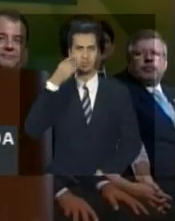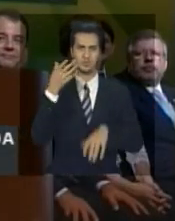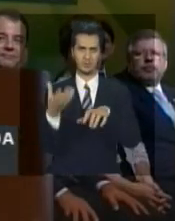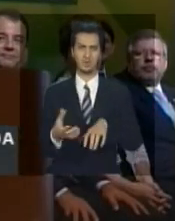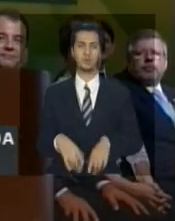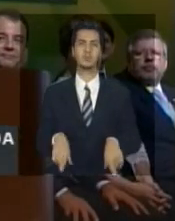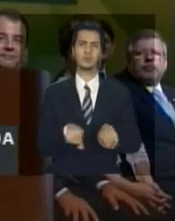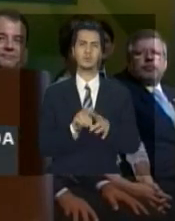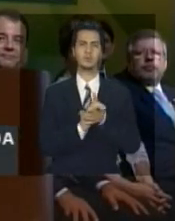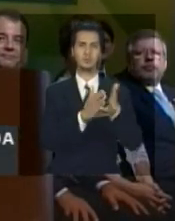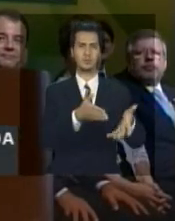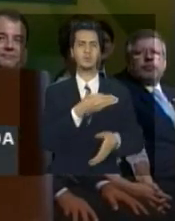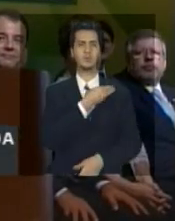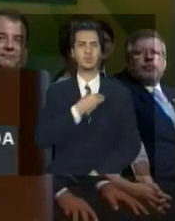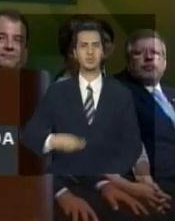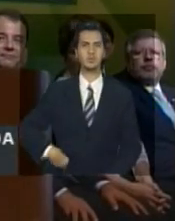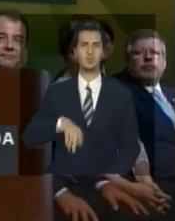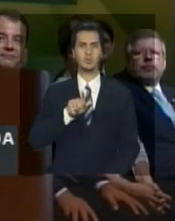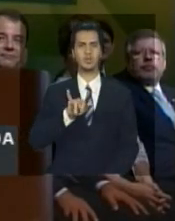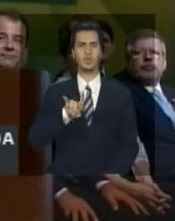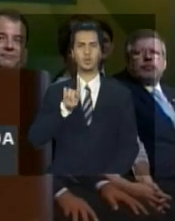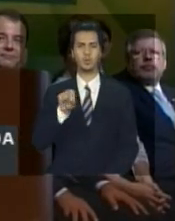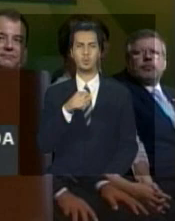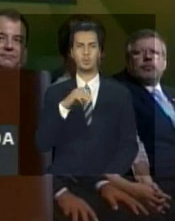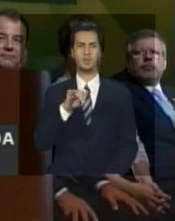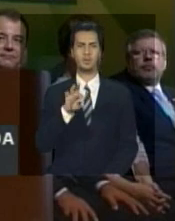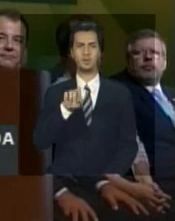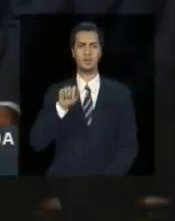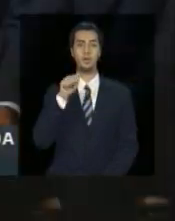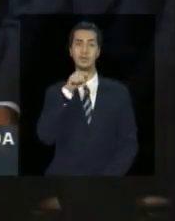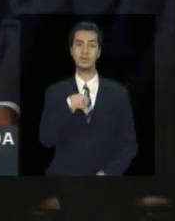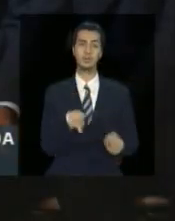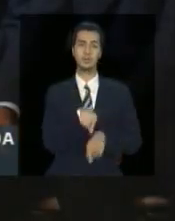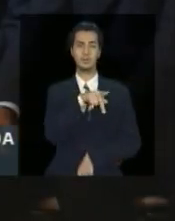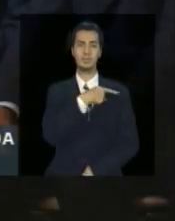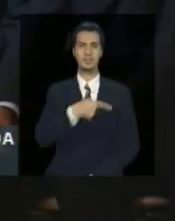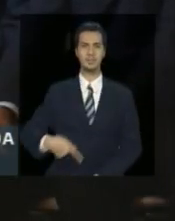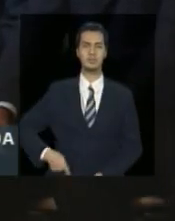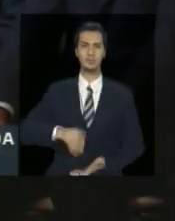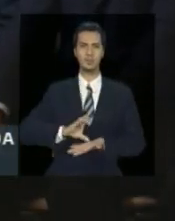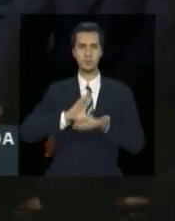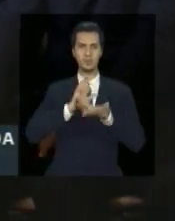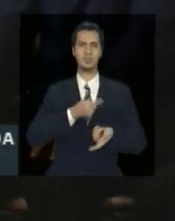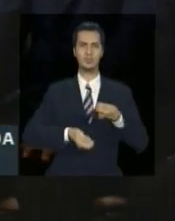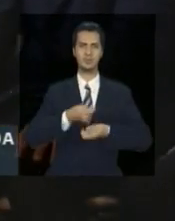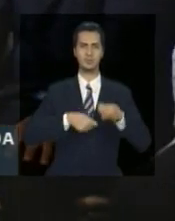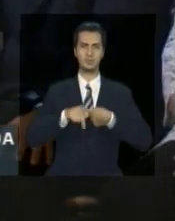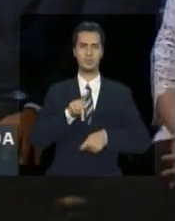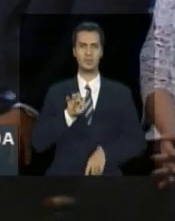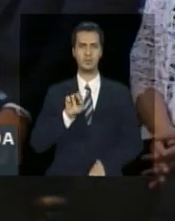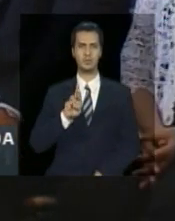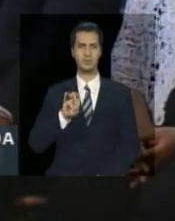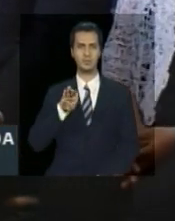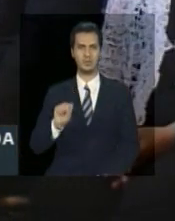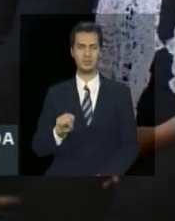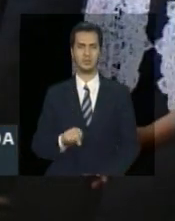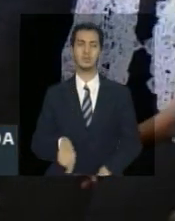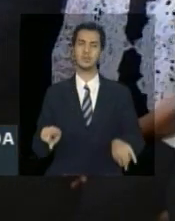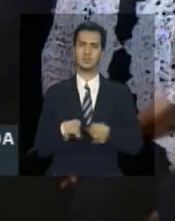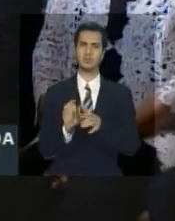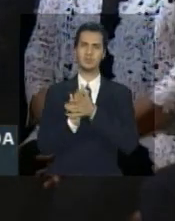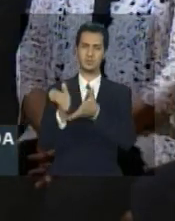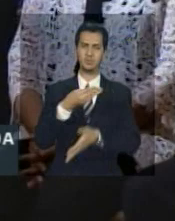Mantega, ministro da Fazenda e presidente do Conselho de Administração da Petrobras, senhor Edson